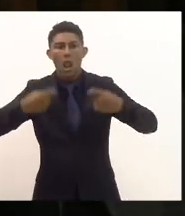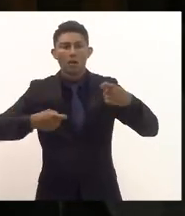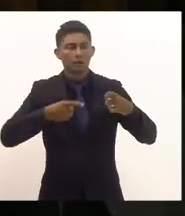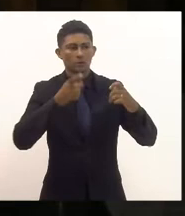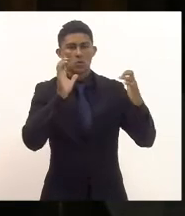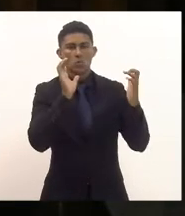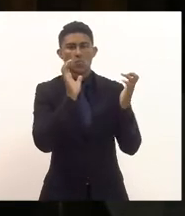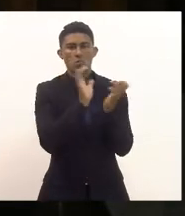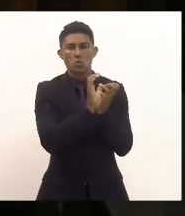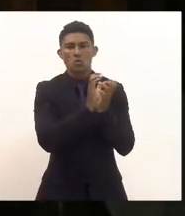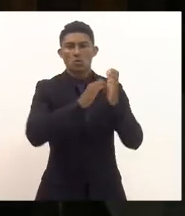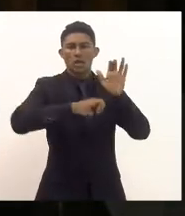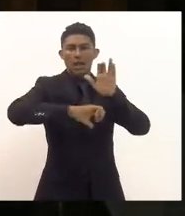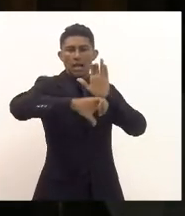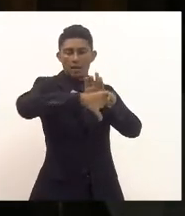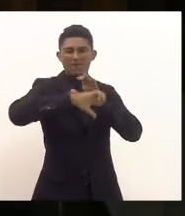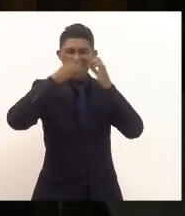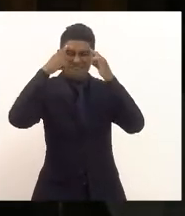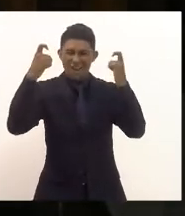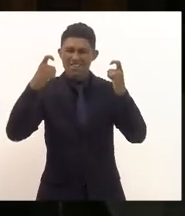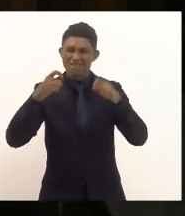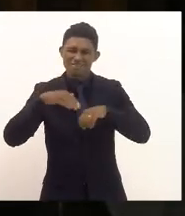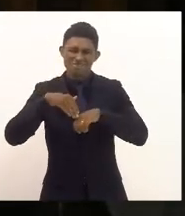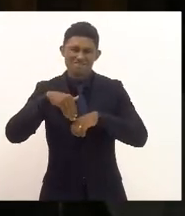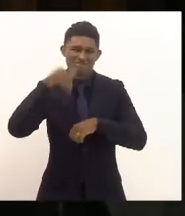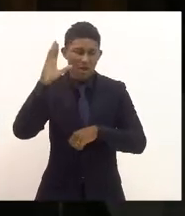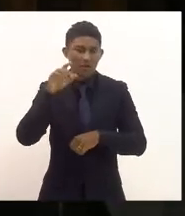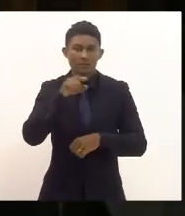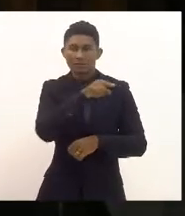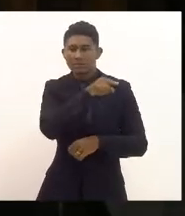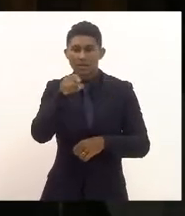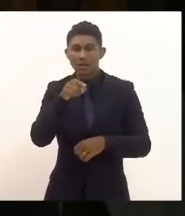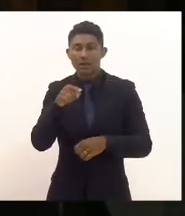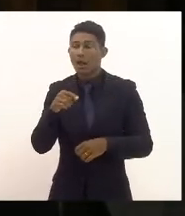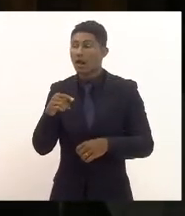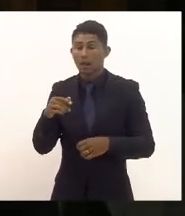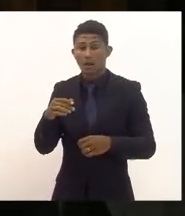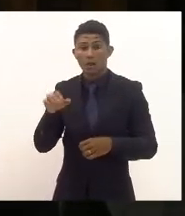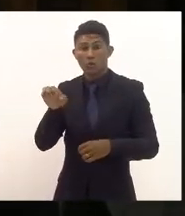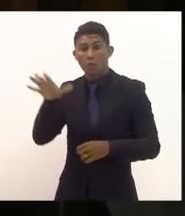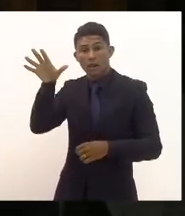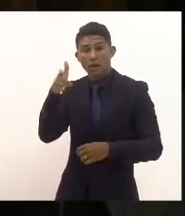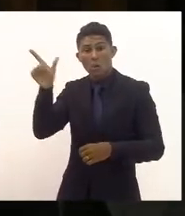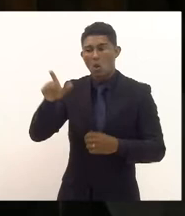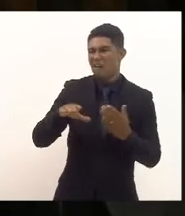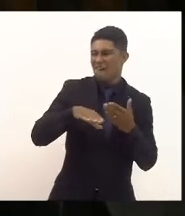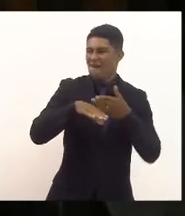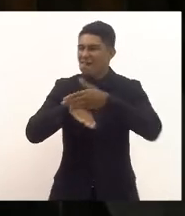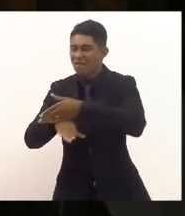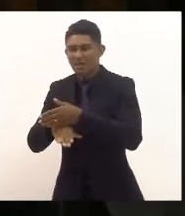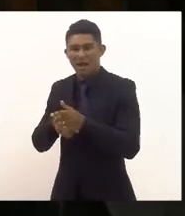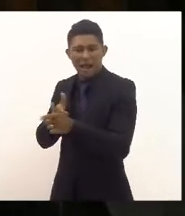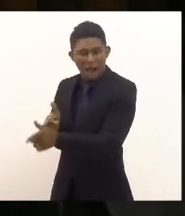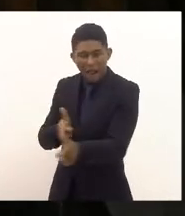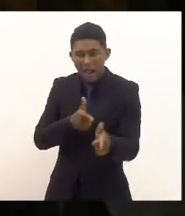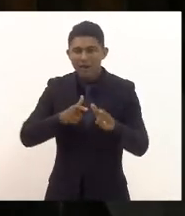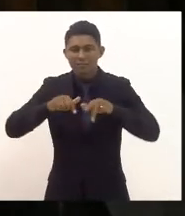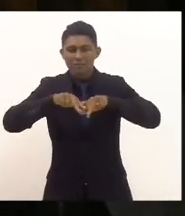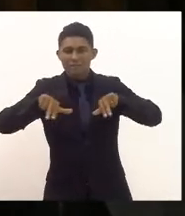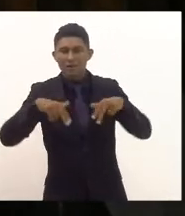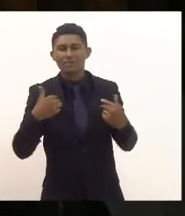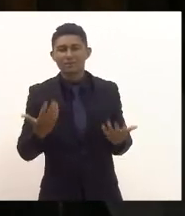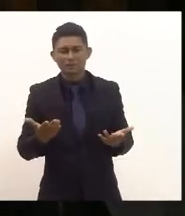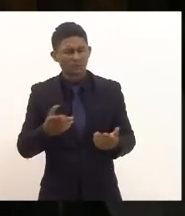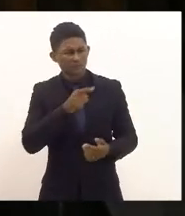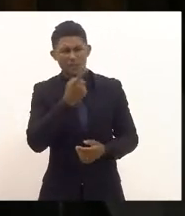violenta do Estado do Rio de Janeiro se preparando para invadir uma outra comunidade fortemente armados e esse